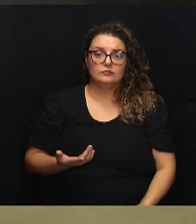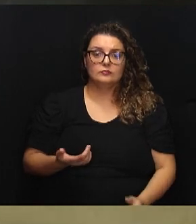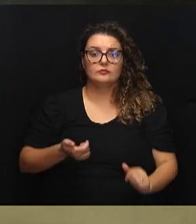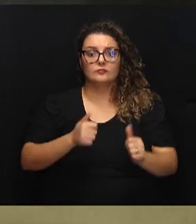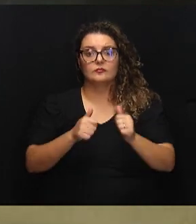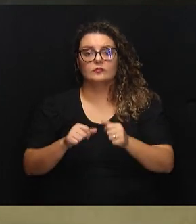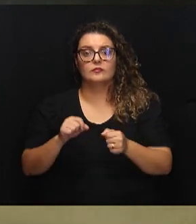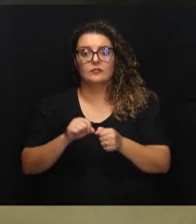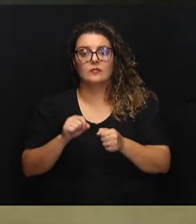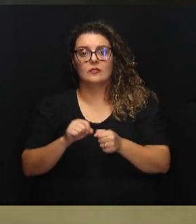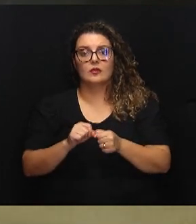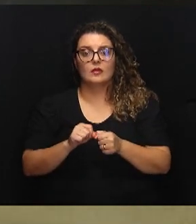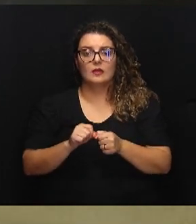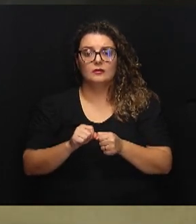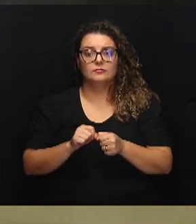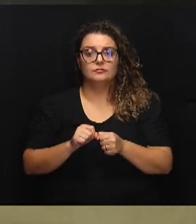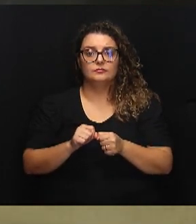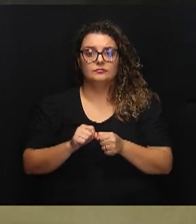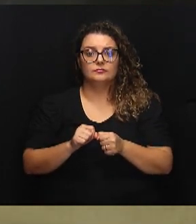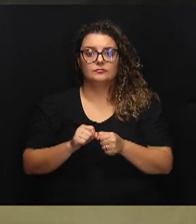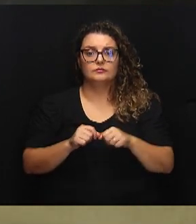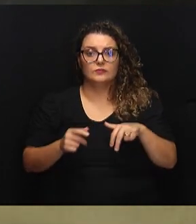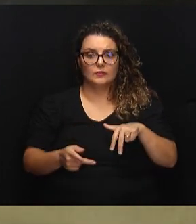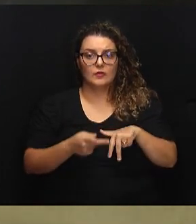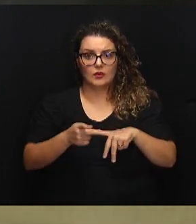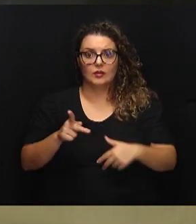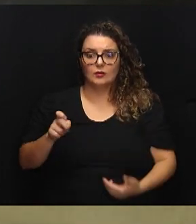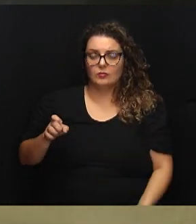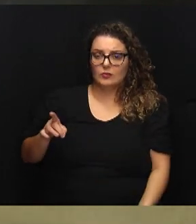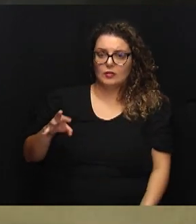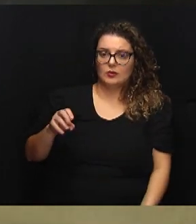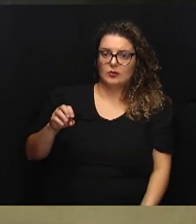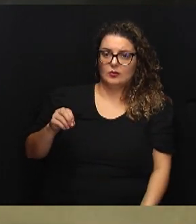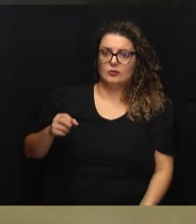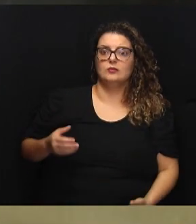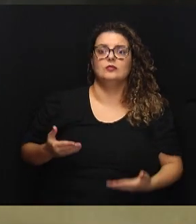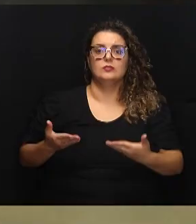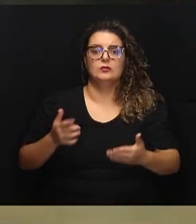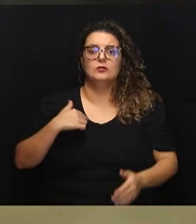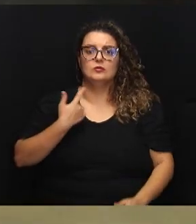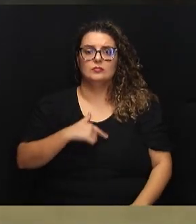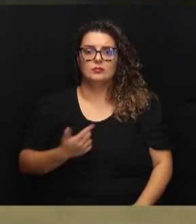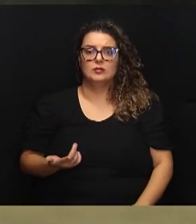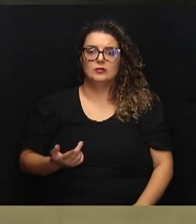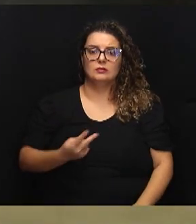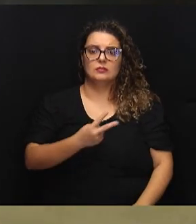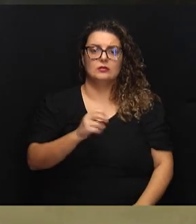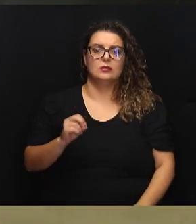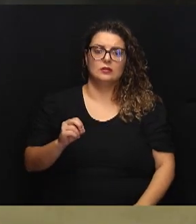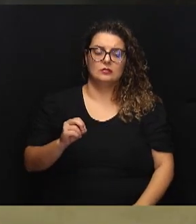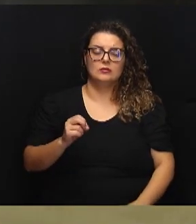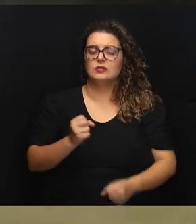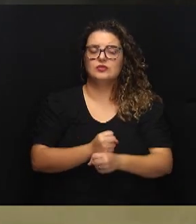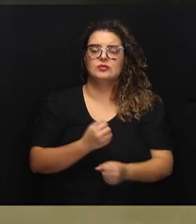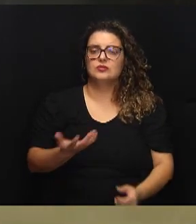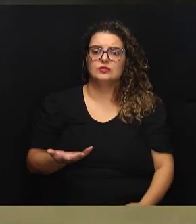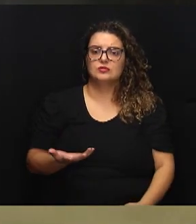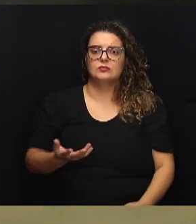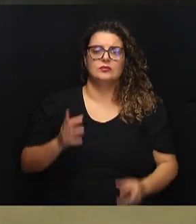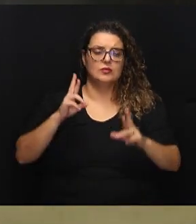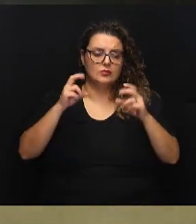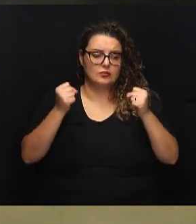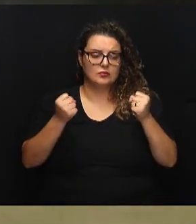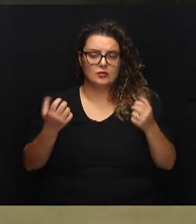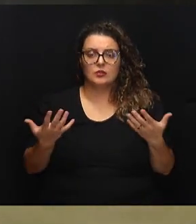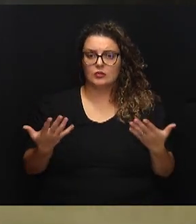você faz sobre essa pontuação que o Pedro trouxe para a gente, daqui a 20 anos, porque os torcedores de